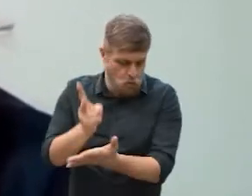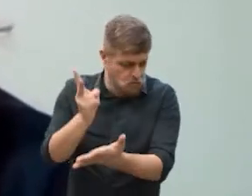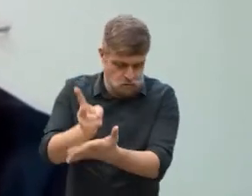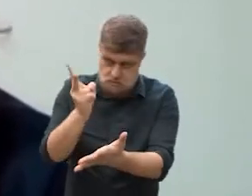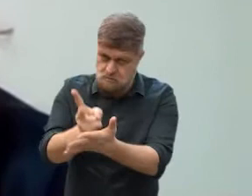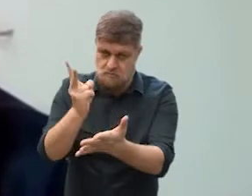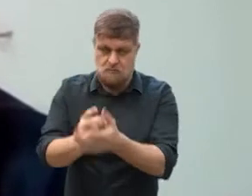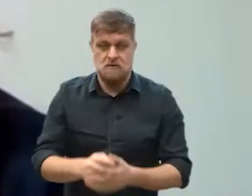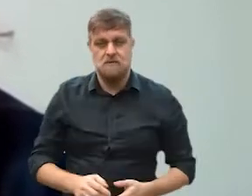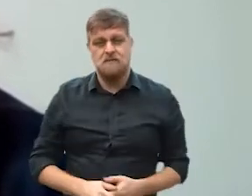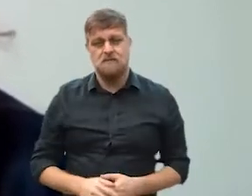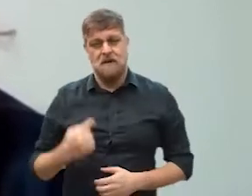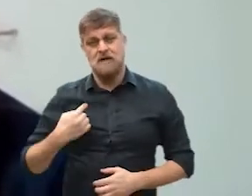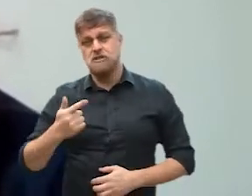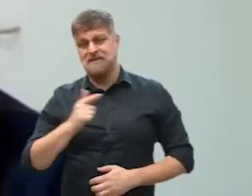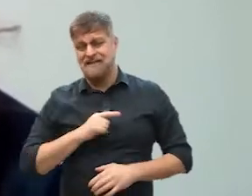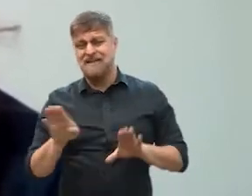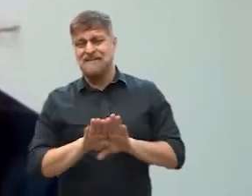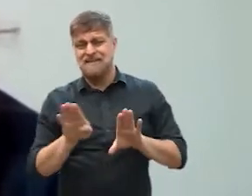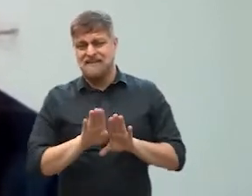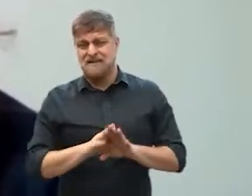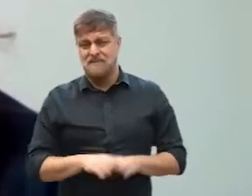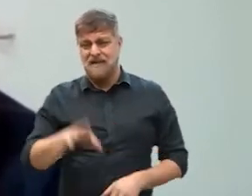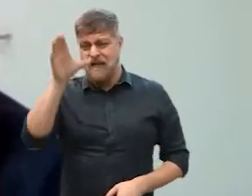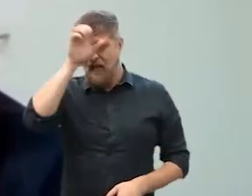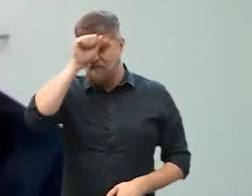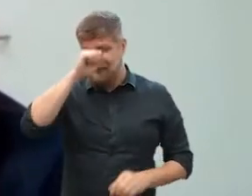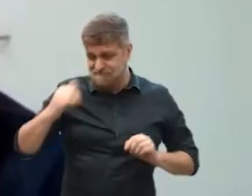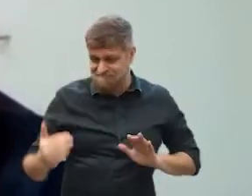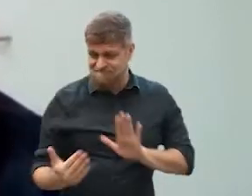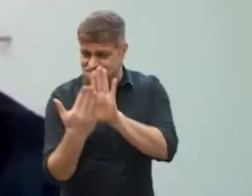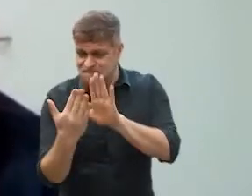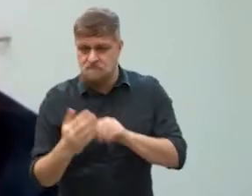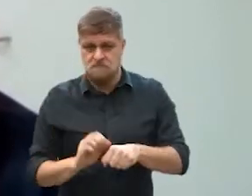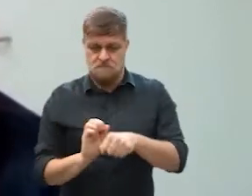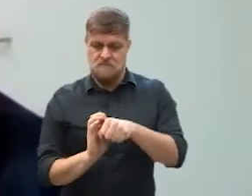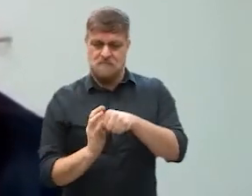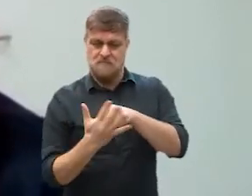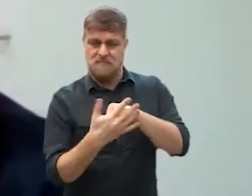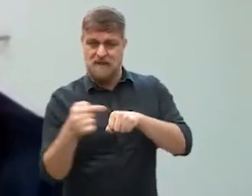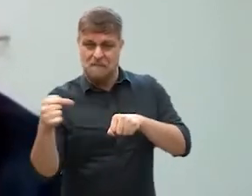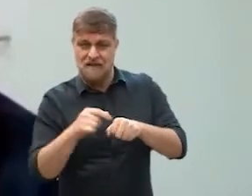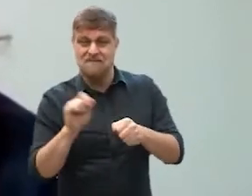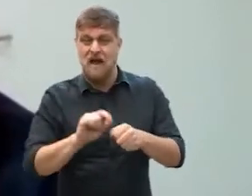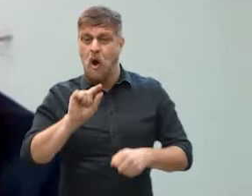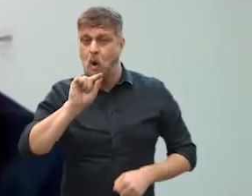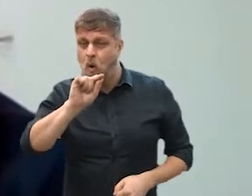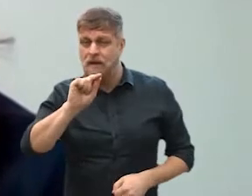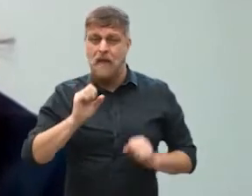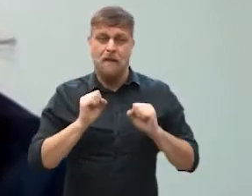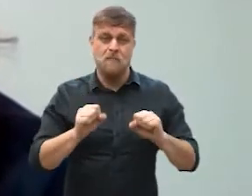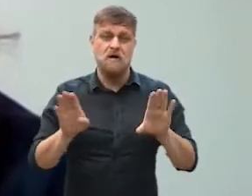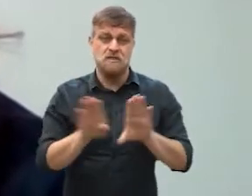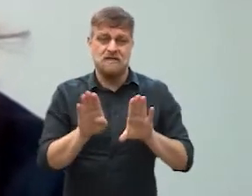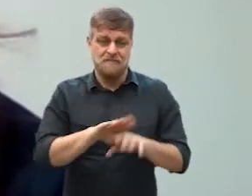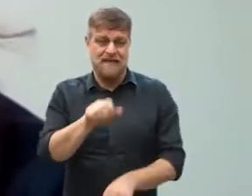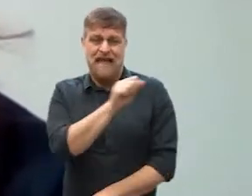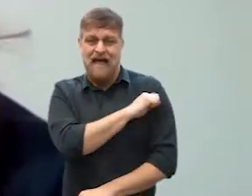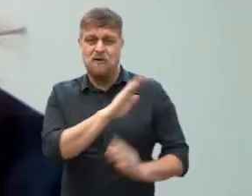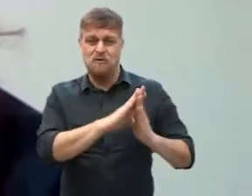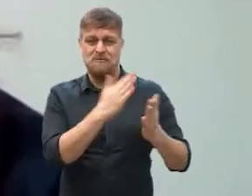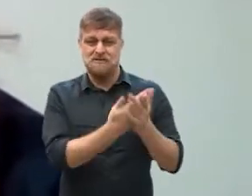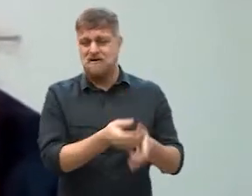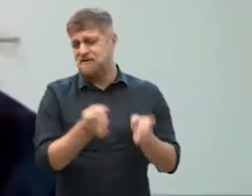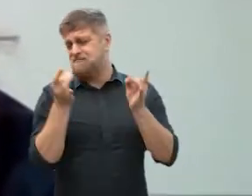é, mas a gente tem também um impacto de aprendizagem, né? A pandemia, ela pode aumentar o nível também de evasão